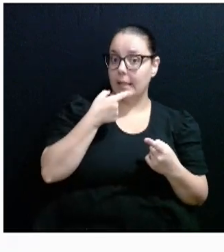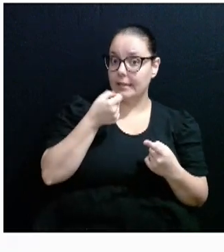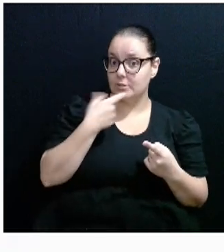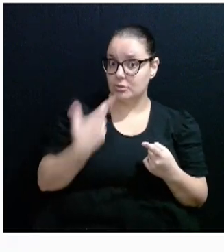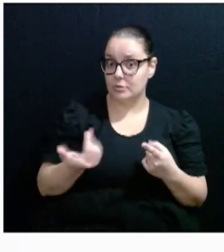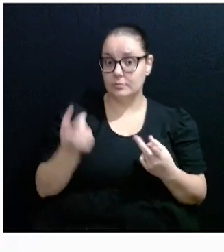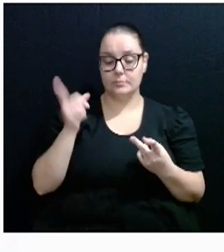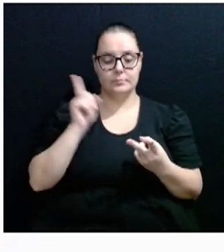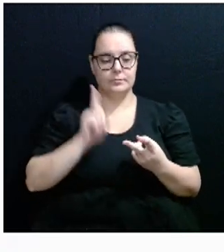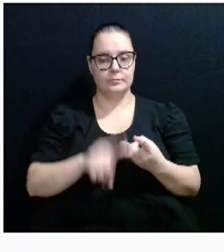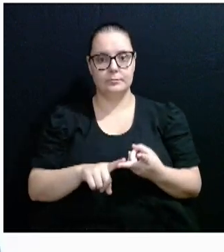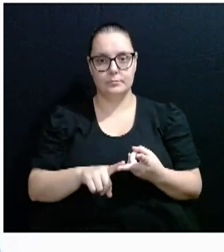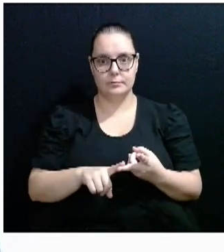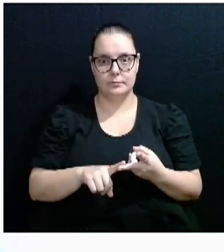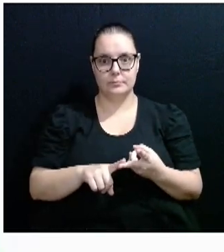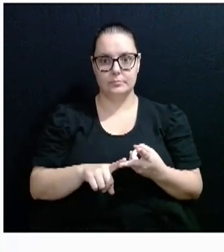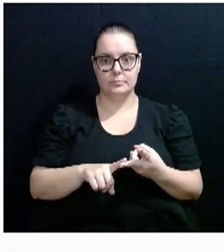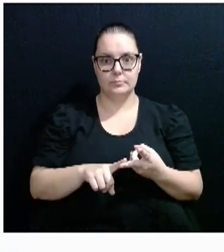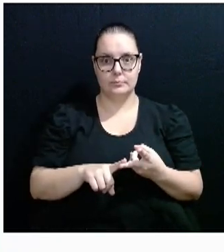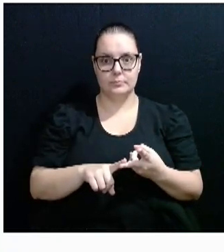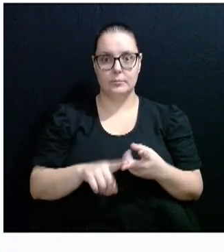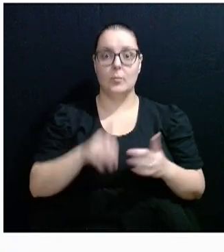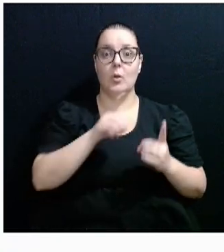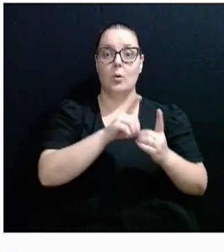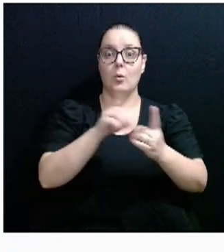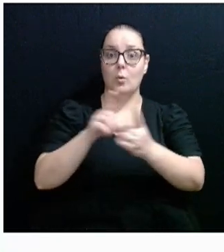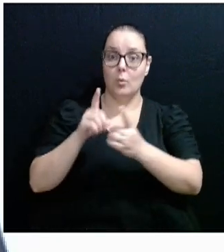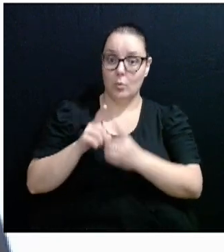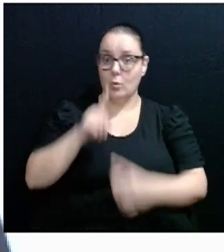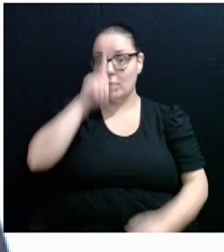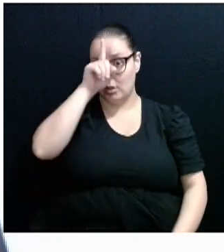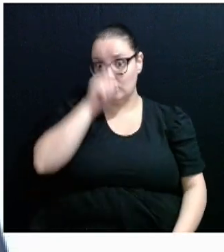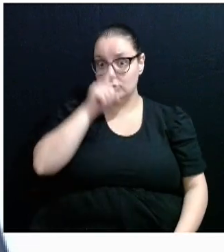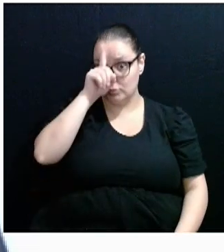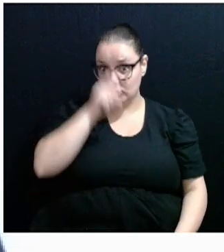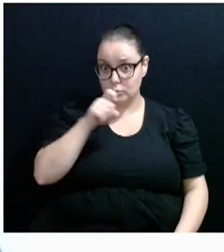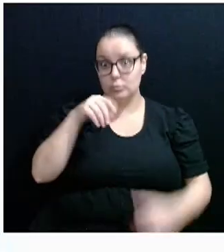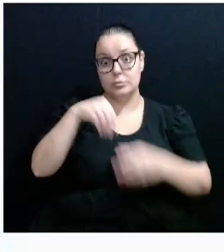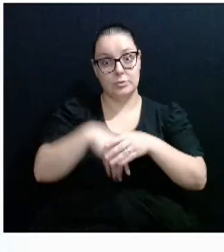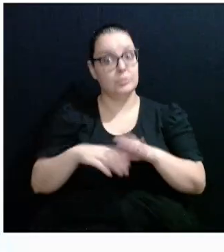inclui o atendimento hospitalar em casa,